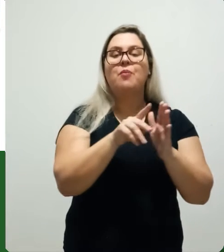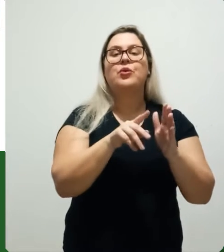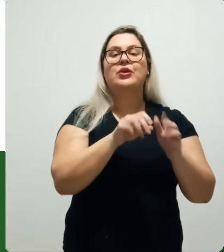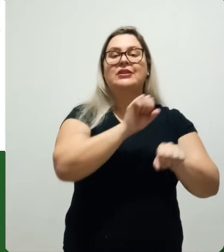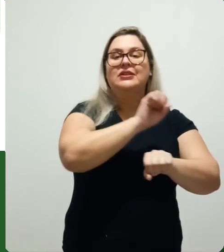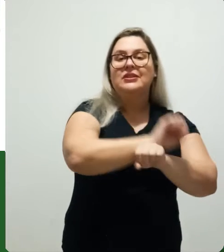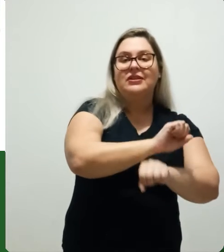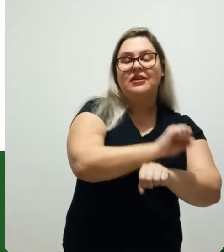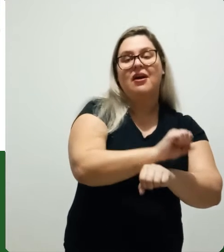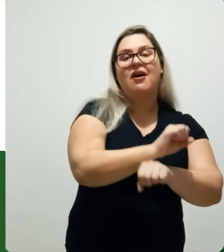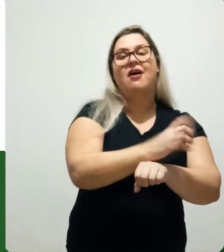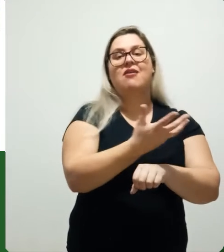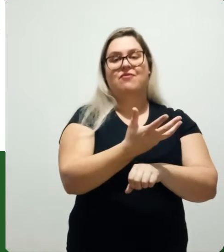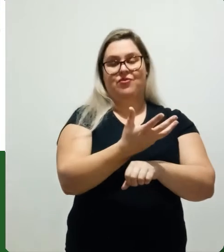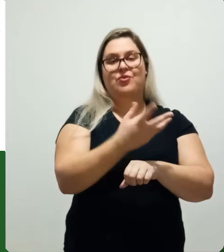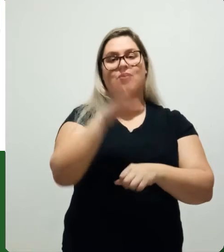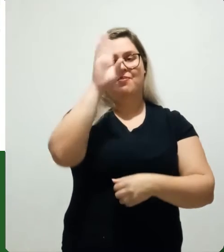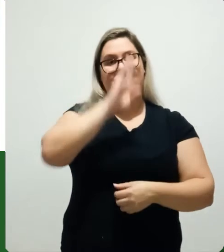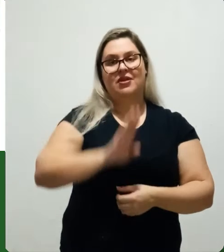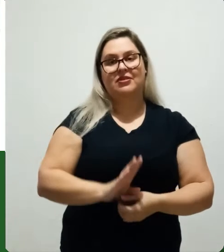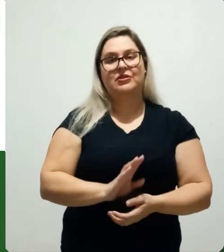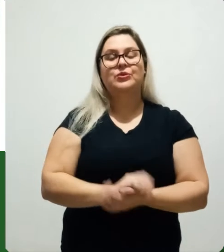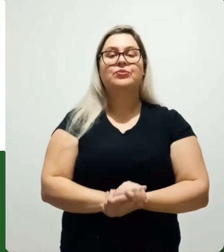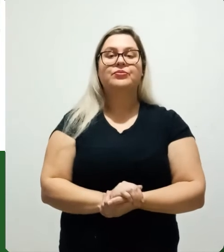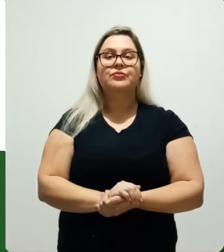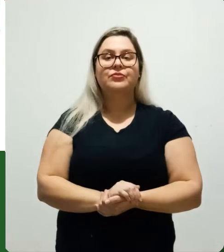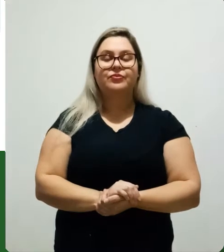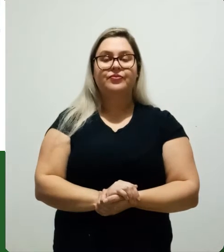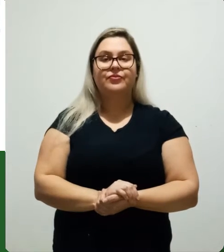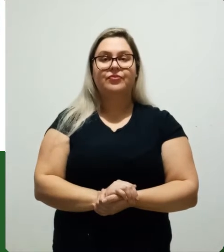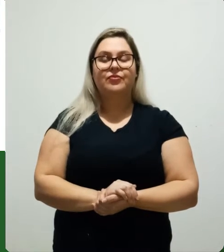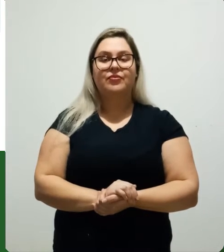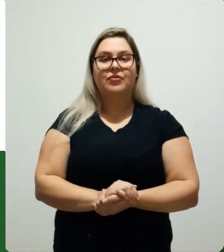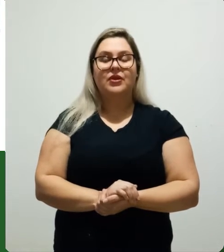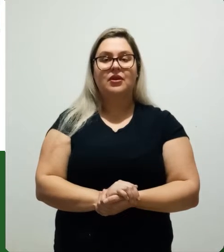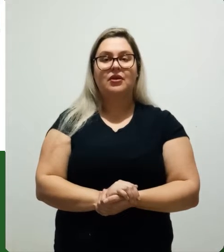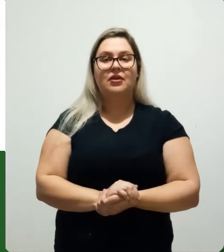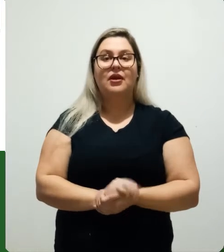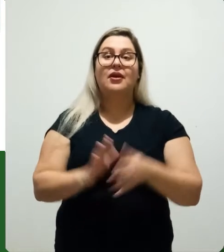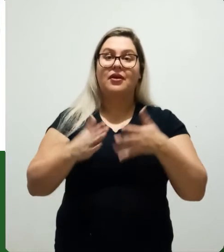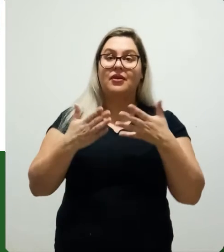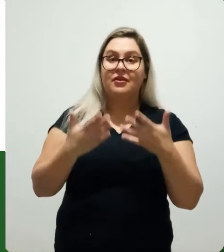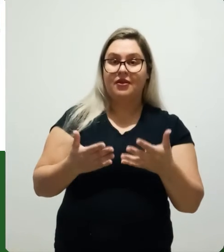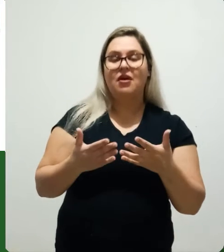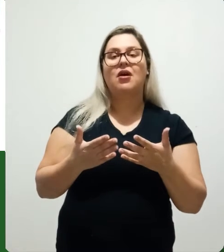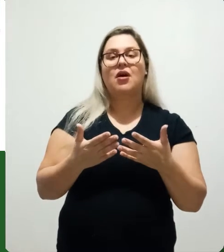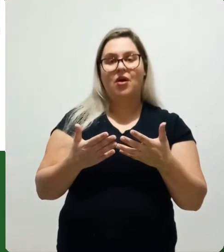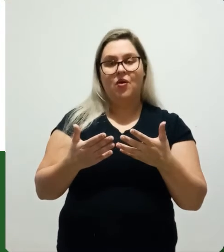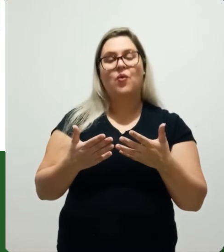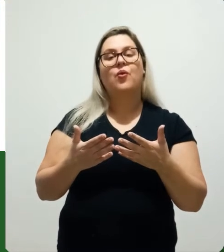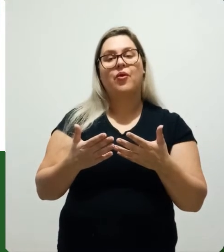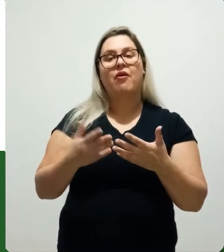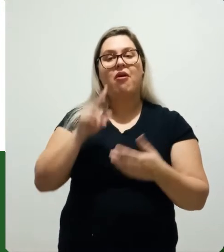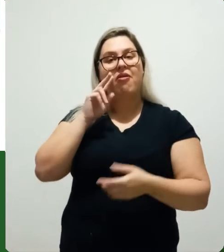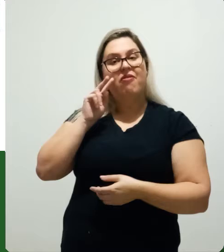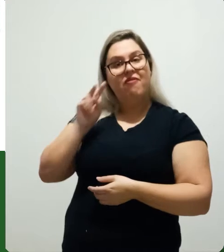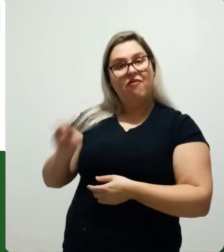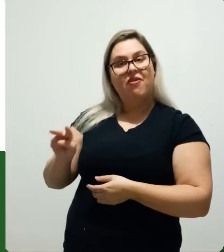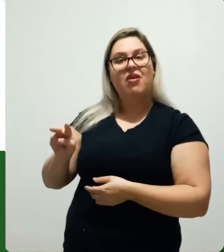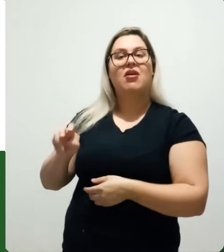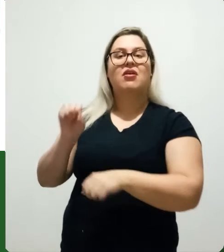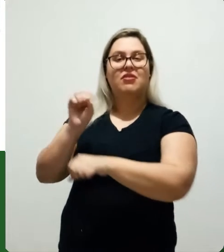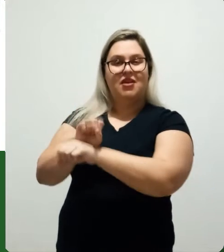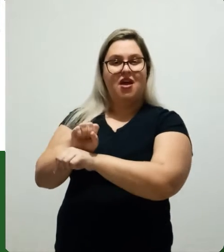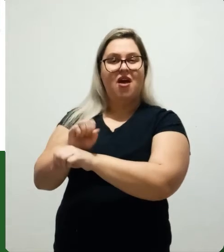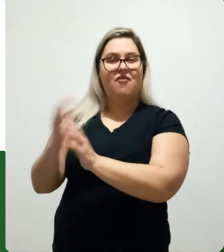do público escravo, né, dos escravos no Brasil. Tá? Então, uma classificação a partir de fora,